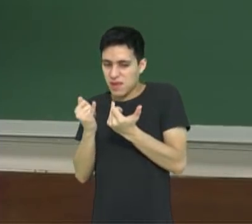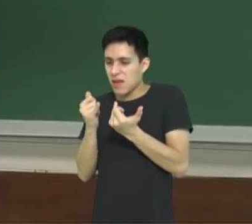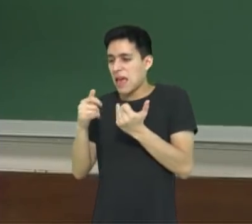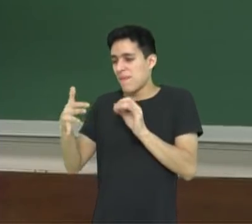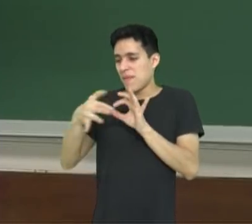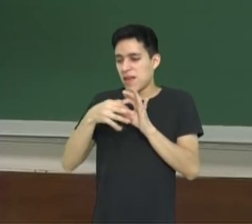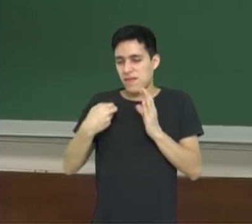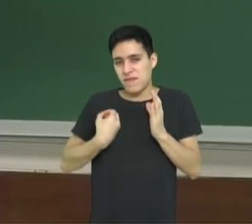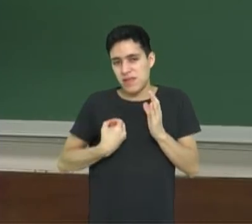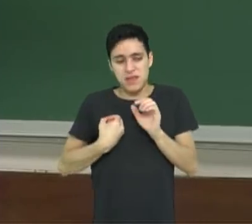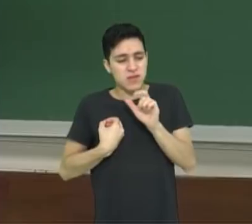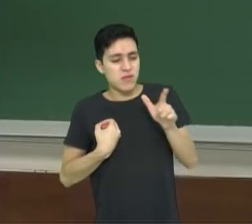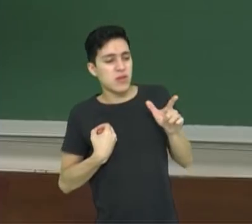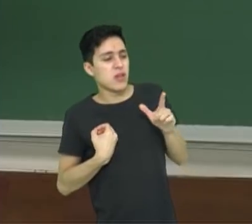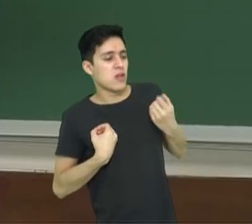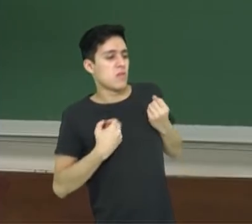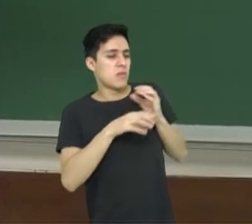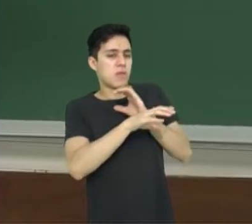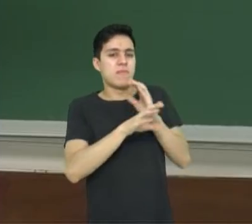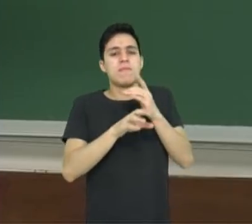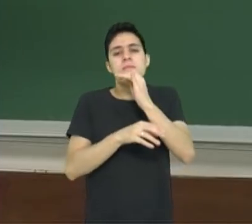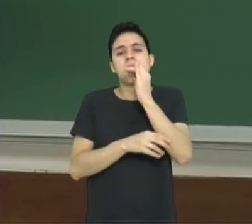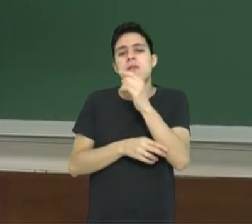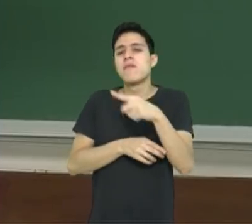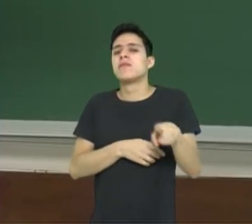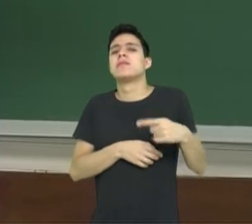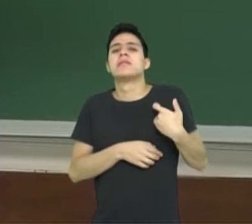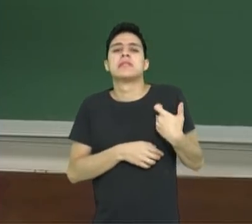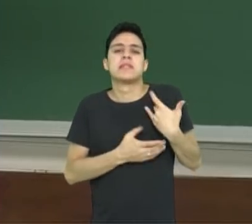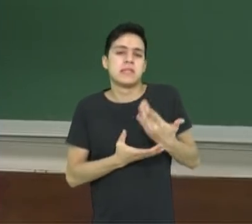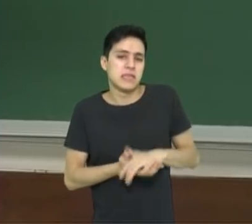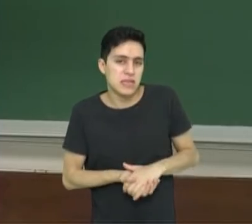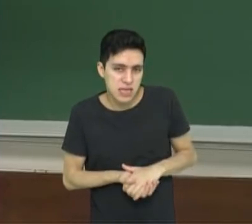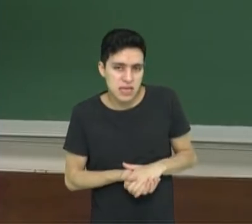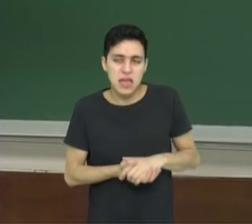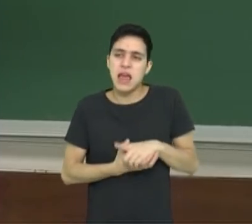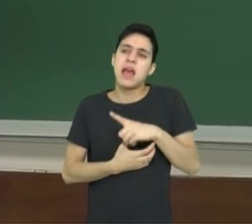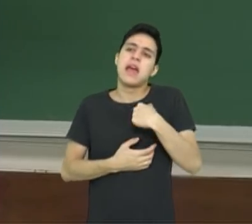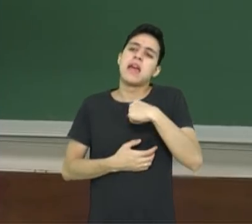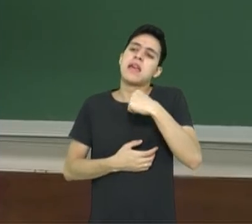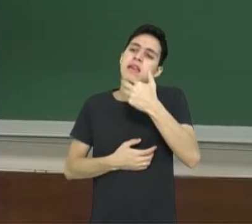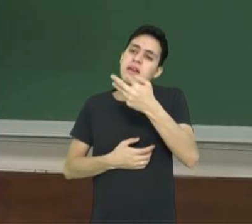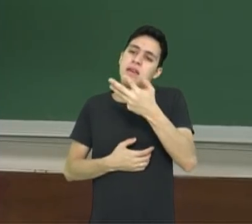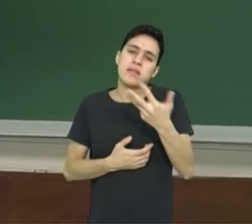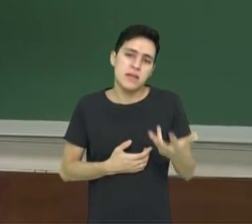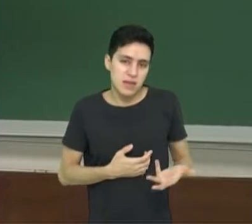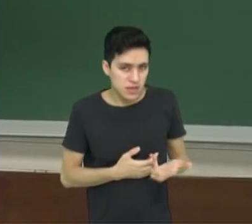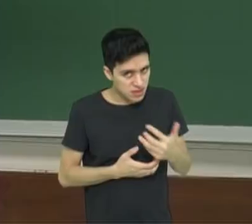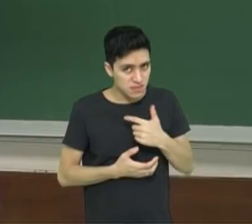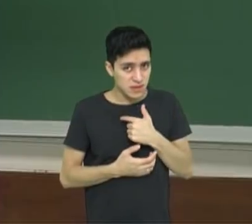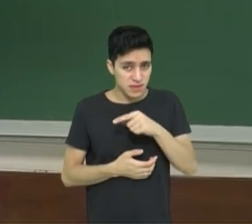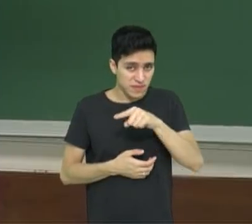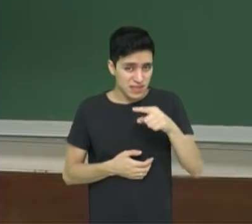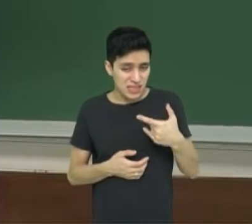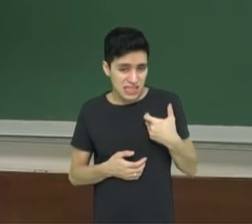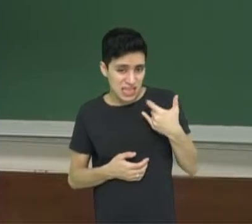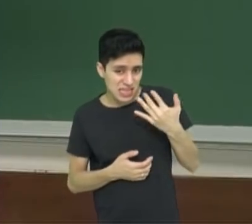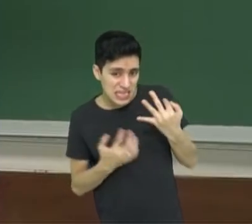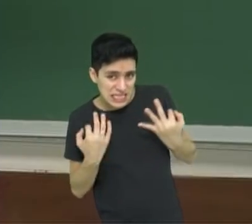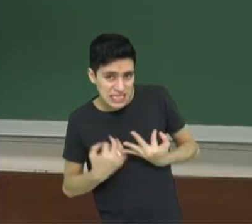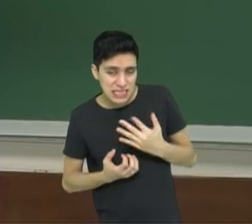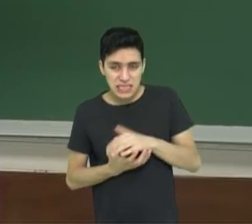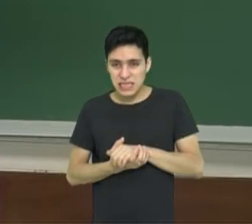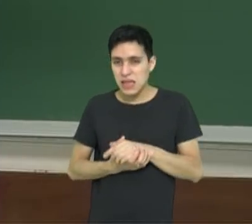nossa vida que os números inteiros. Por exemplo, quantos anos você tem? Ah, professora, eu tenho 13 anos. Você tem 13